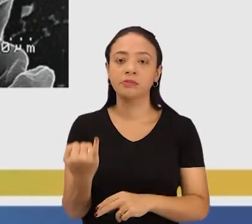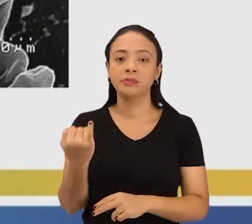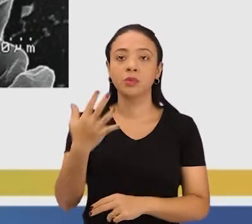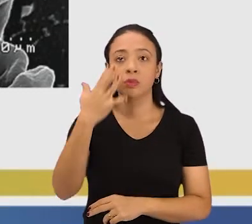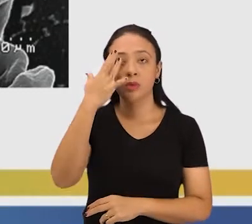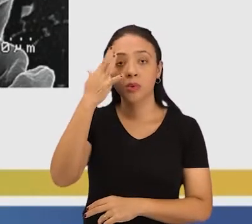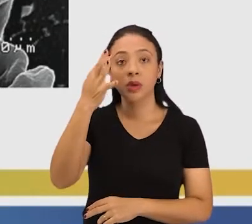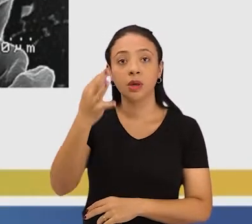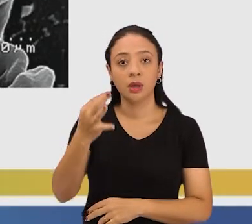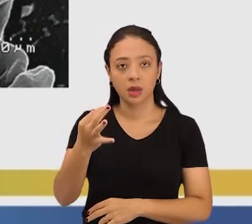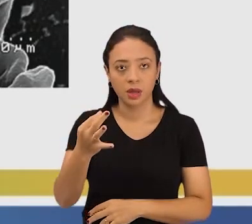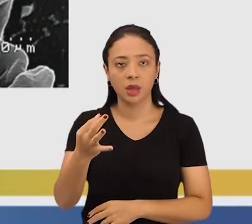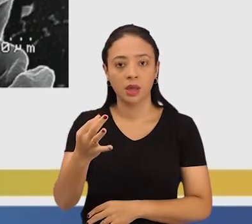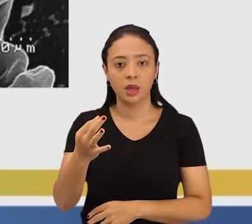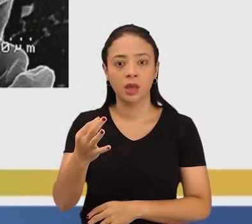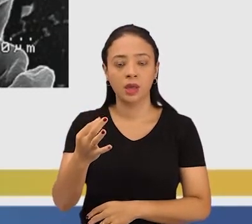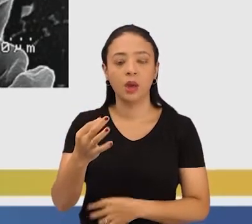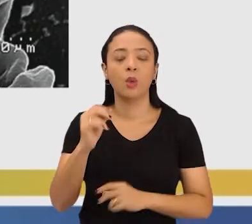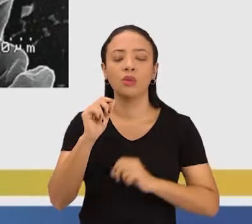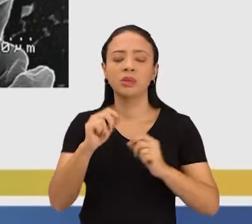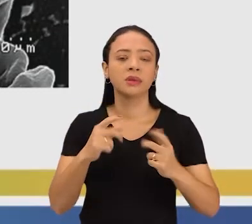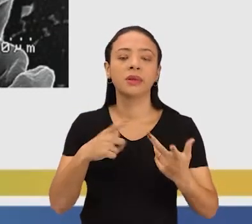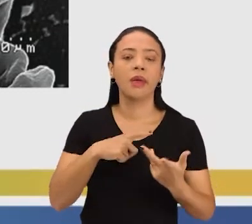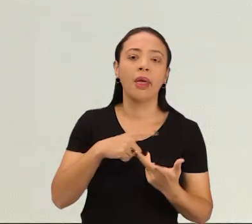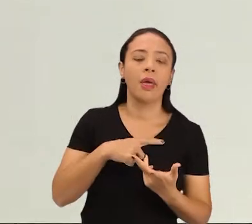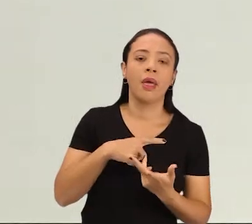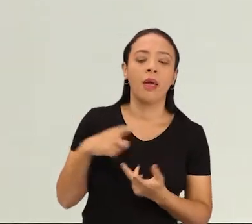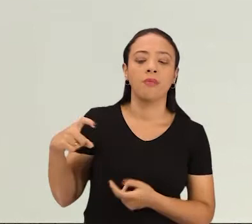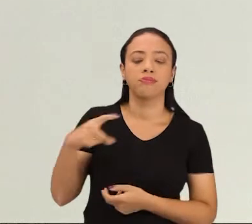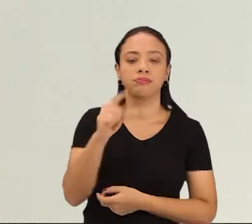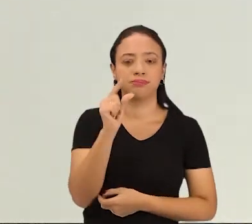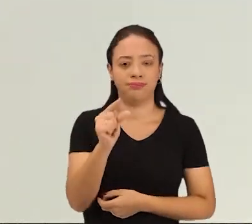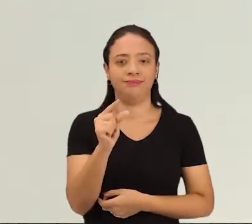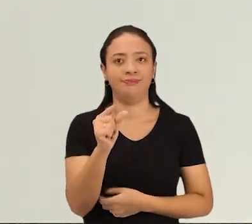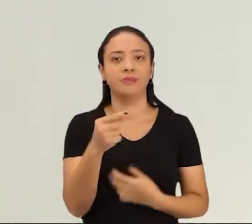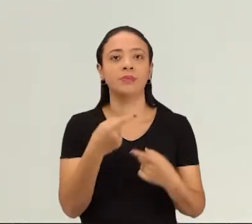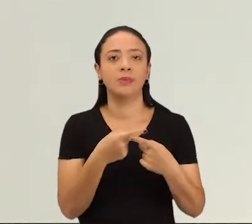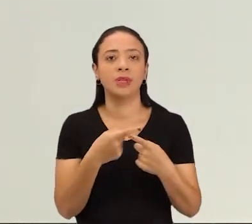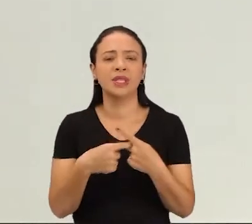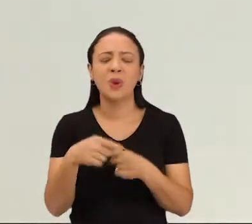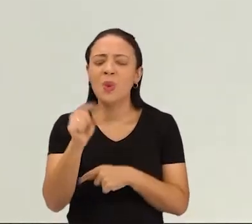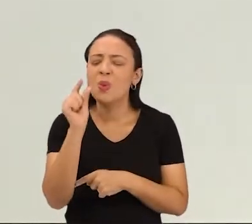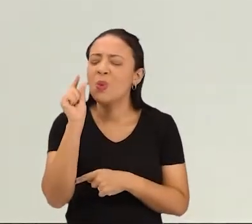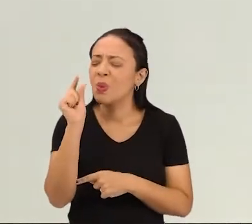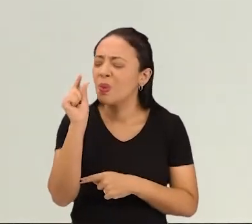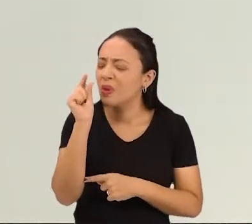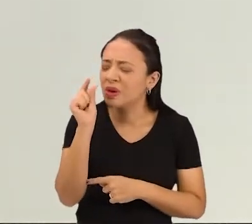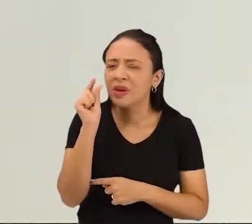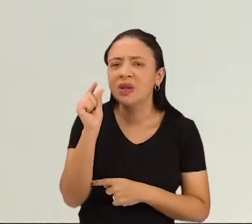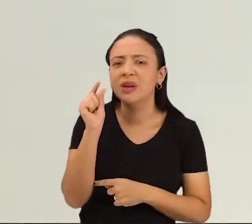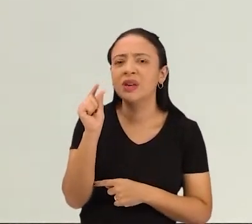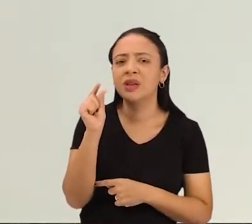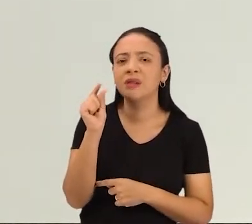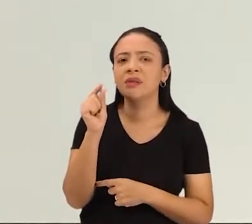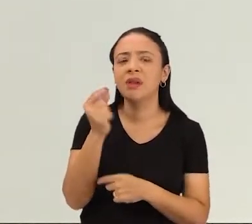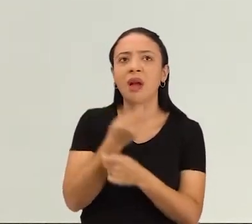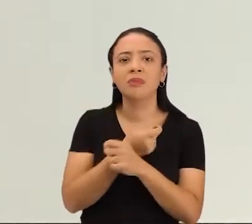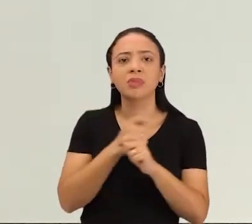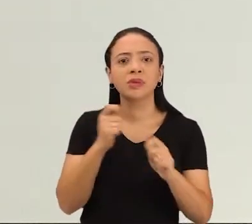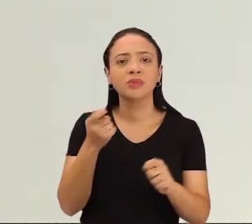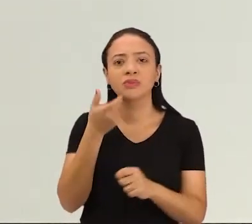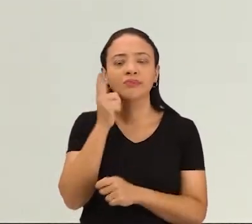compreensão a respeito desses micro-organismos, ou seja, eles são organismos tão pequenos que nós não